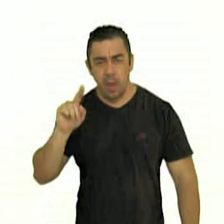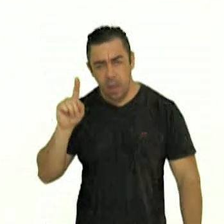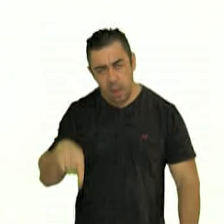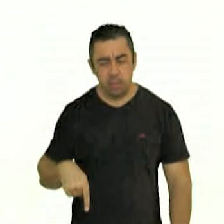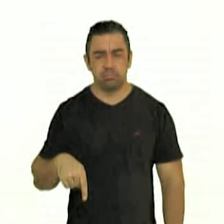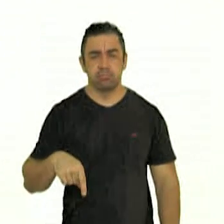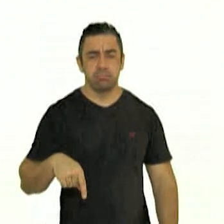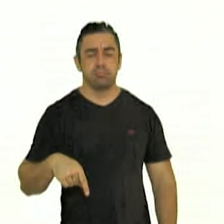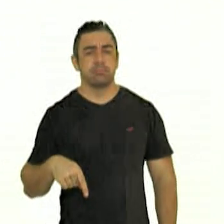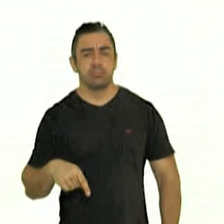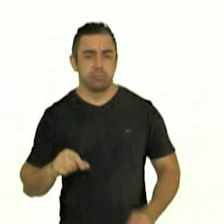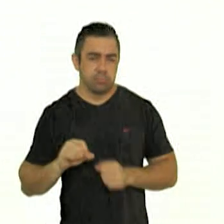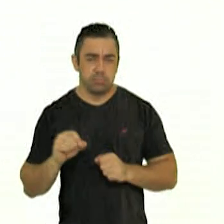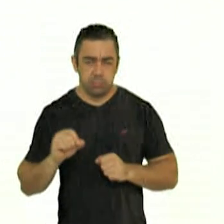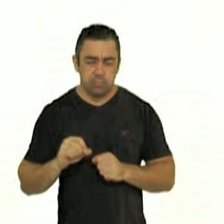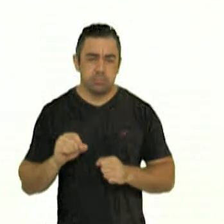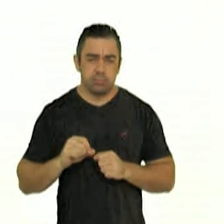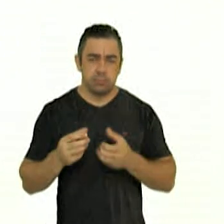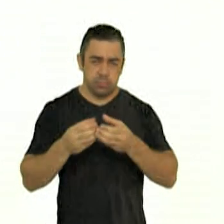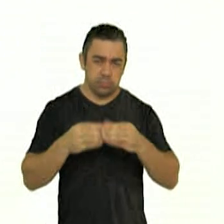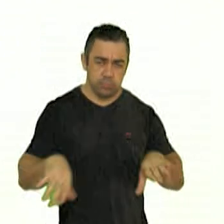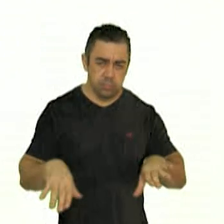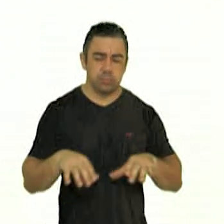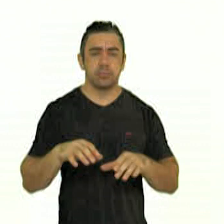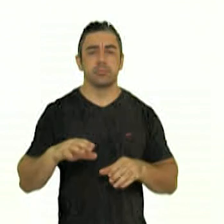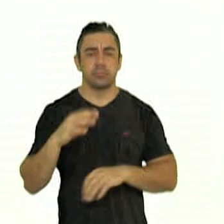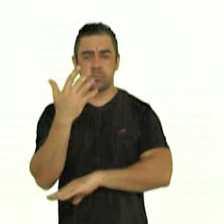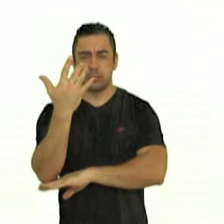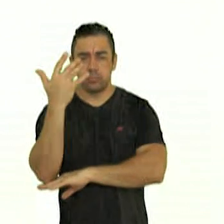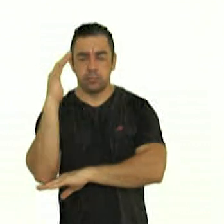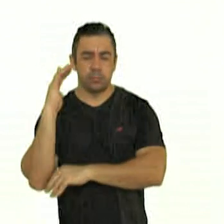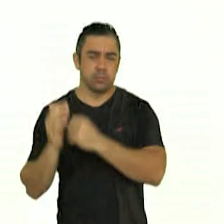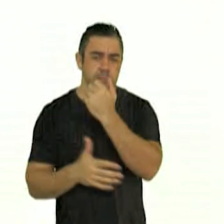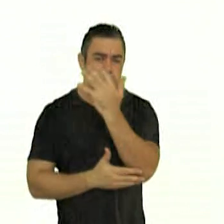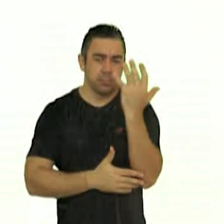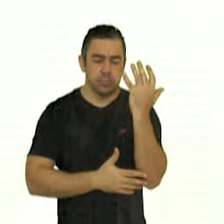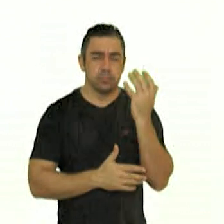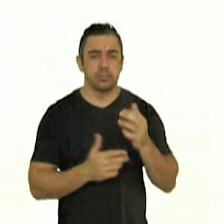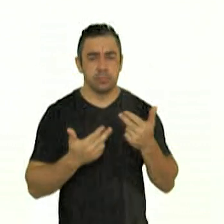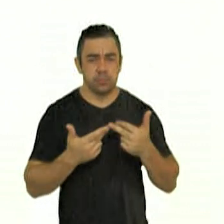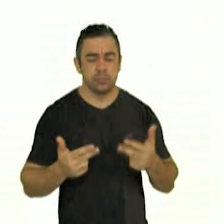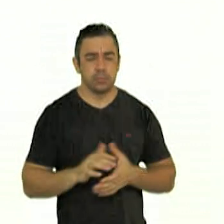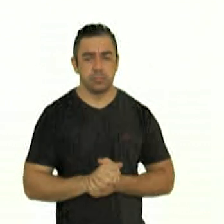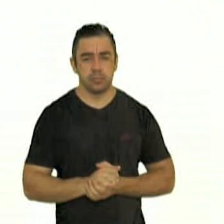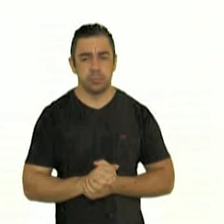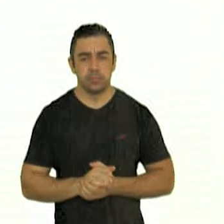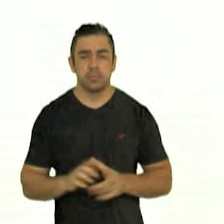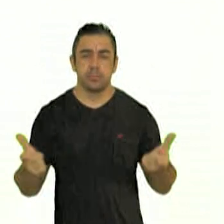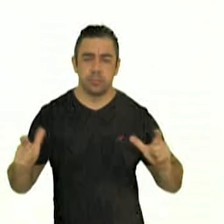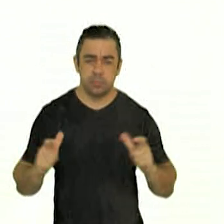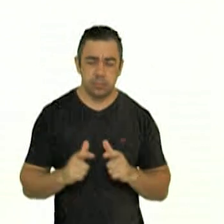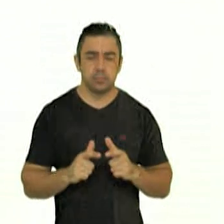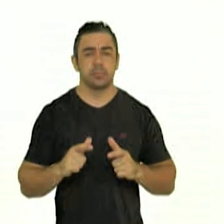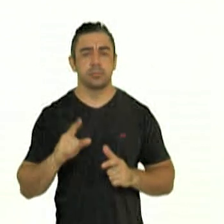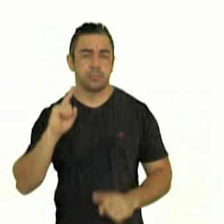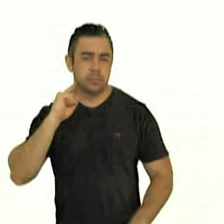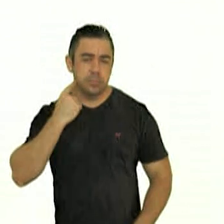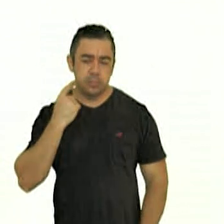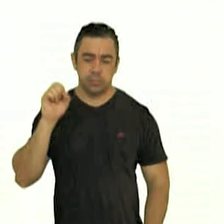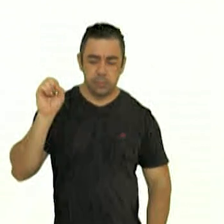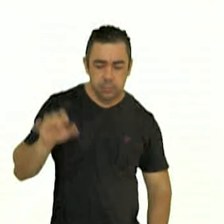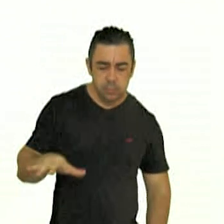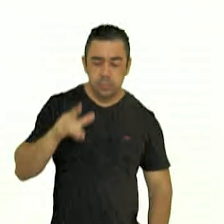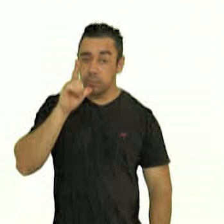geram esse tipo de gás poluente, o quadro da água, reduzir progressivamente a poluição dos